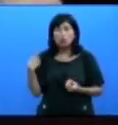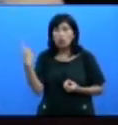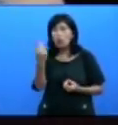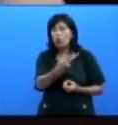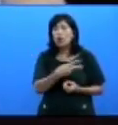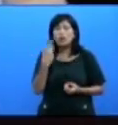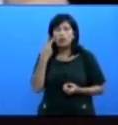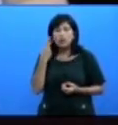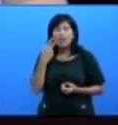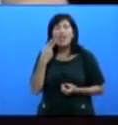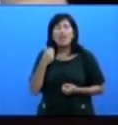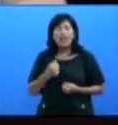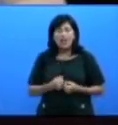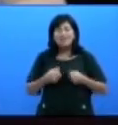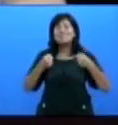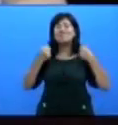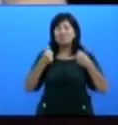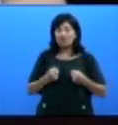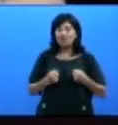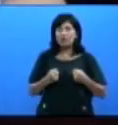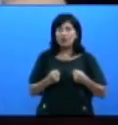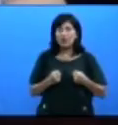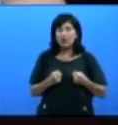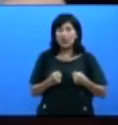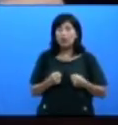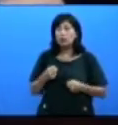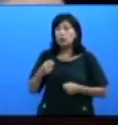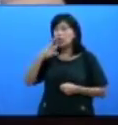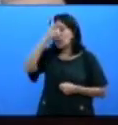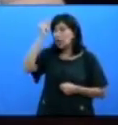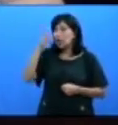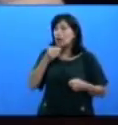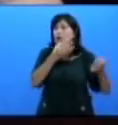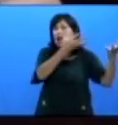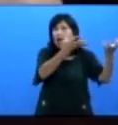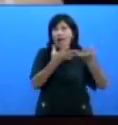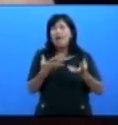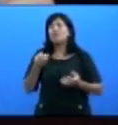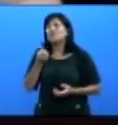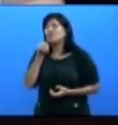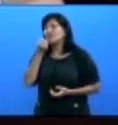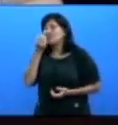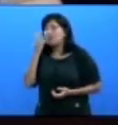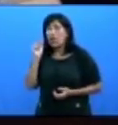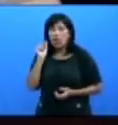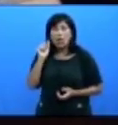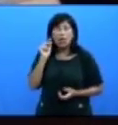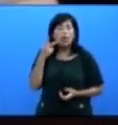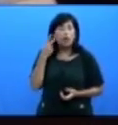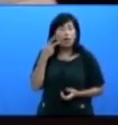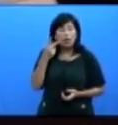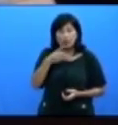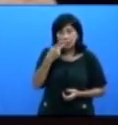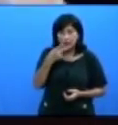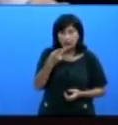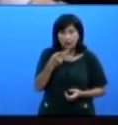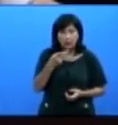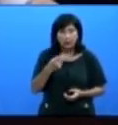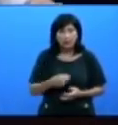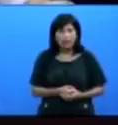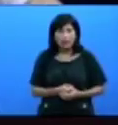da população, o que nós temos visto é que isso não tem tido resposta em termos